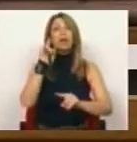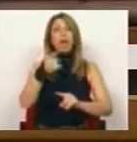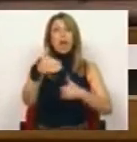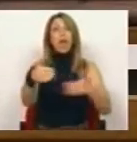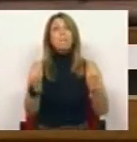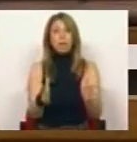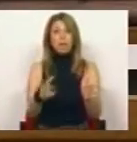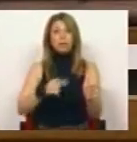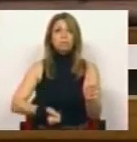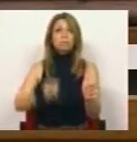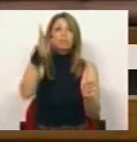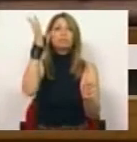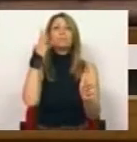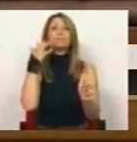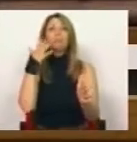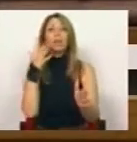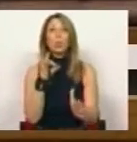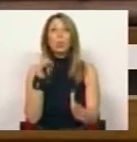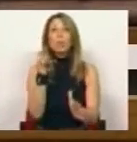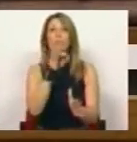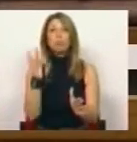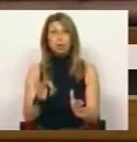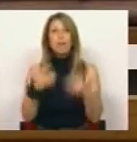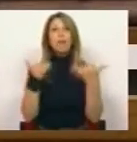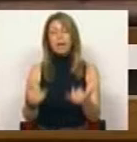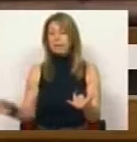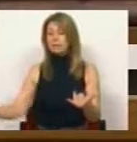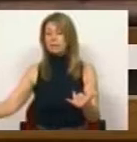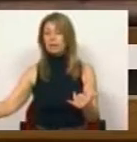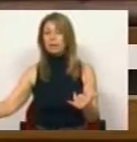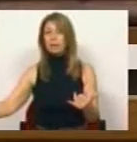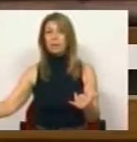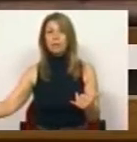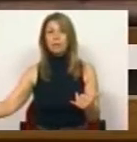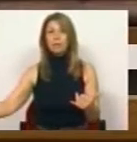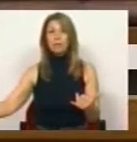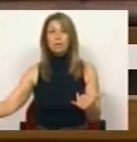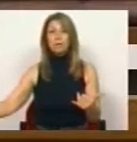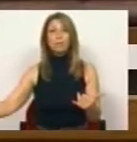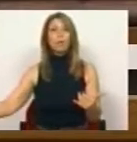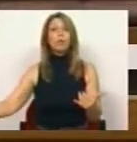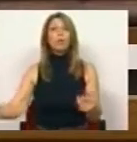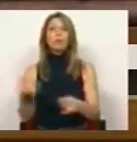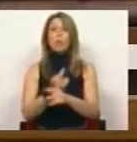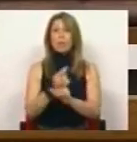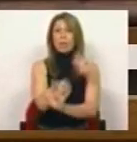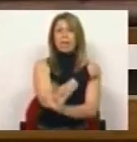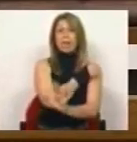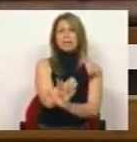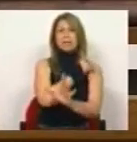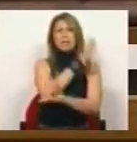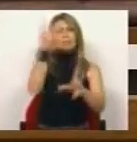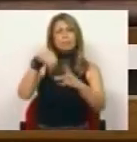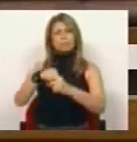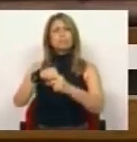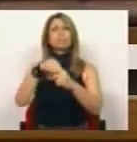cerca de 40% da sua utilização, seguindo-se a sua aplicação em bens de uso doméstico e de consumo e em edifícios